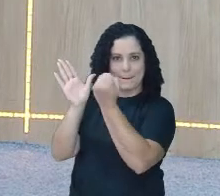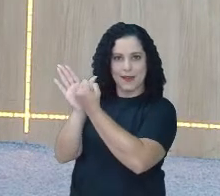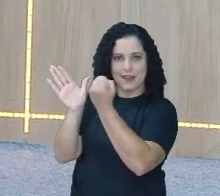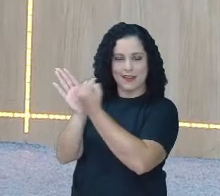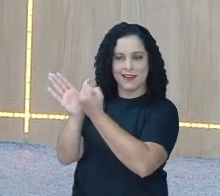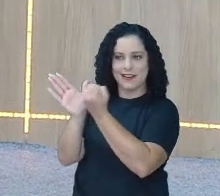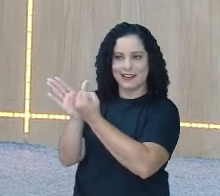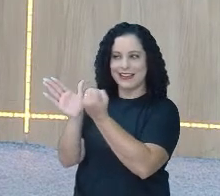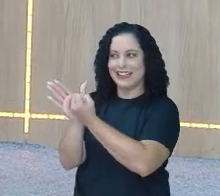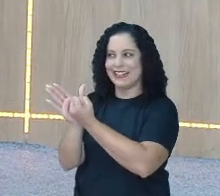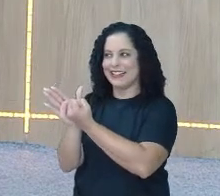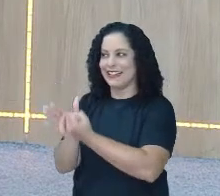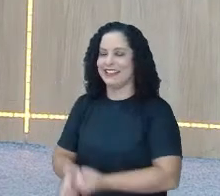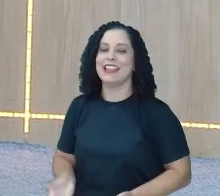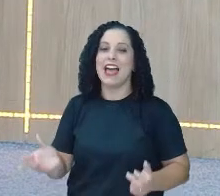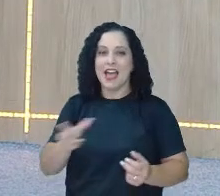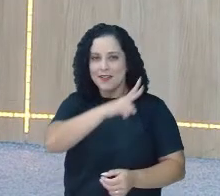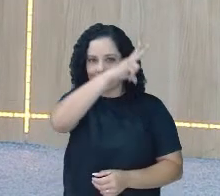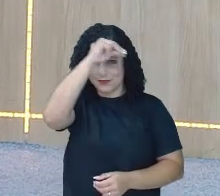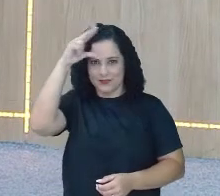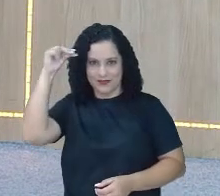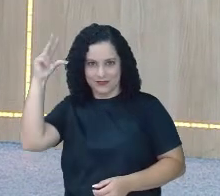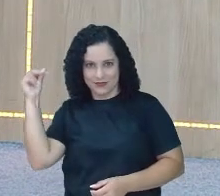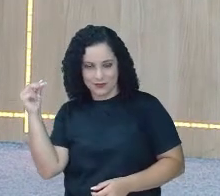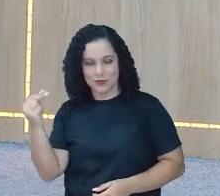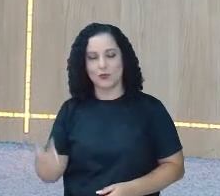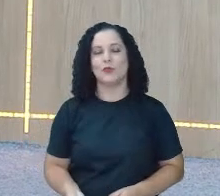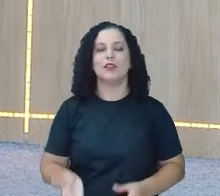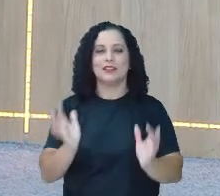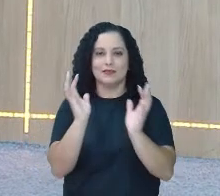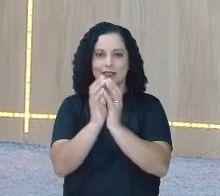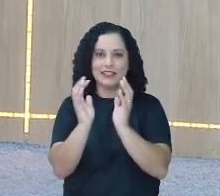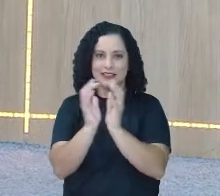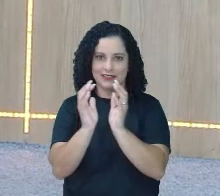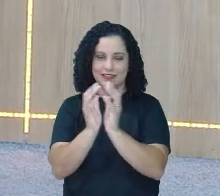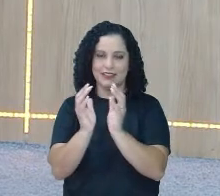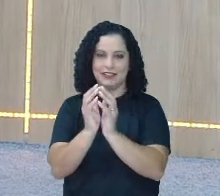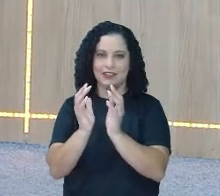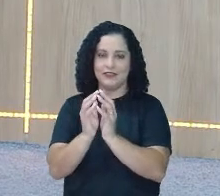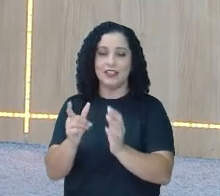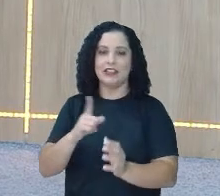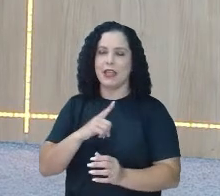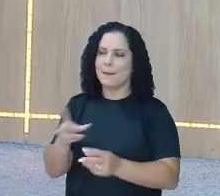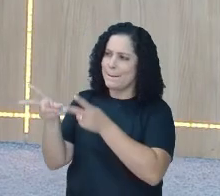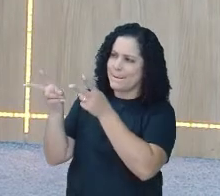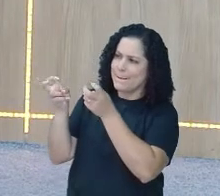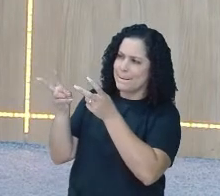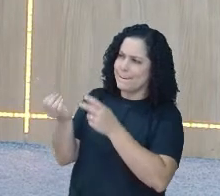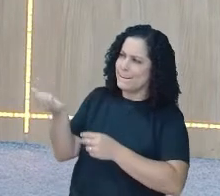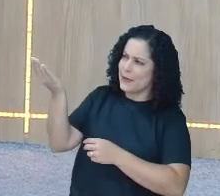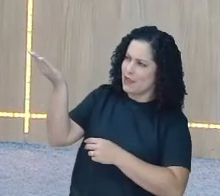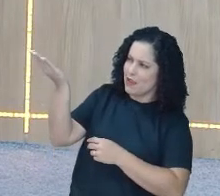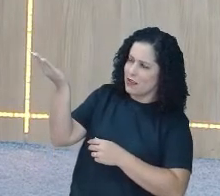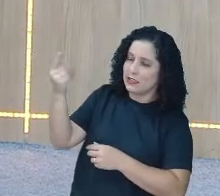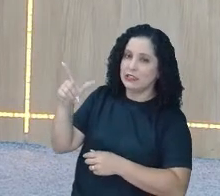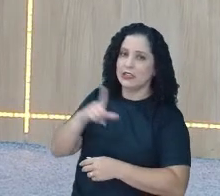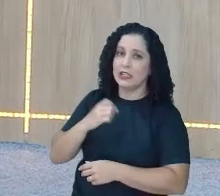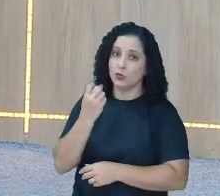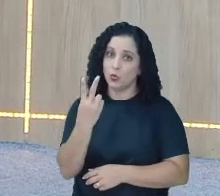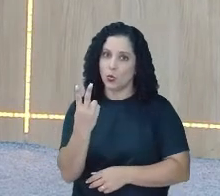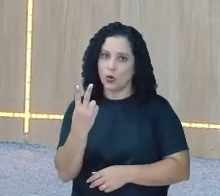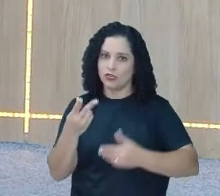está imóvel. Com a logo da Prefeitura do Recife, né? E a gente percebe que aquilo ali tem